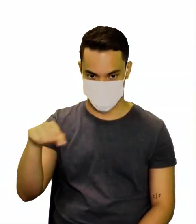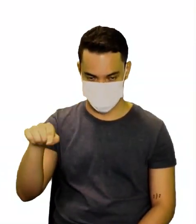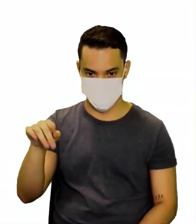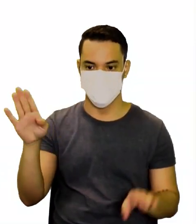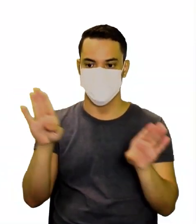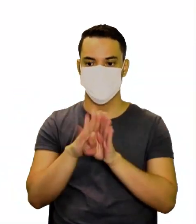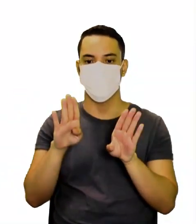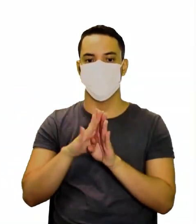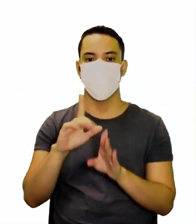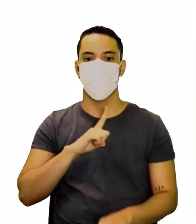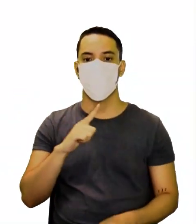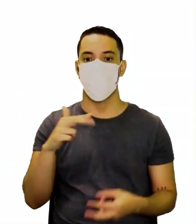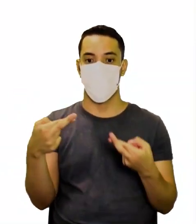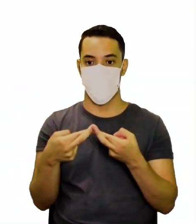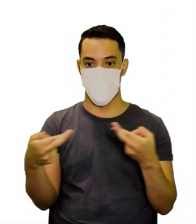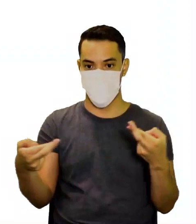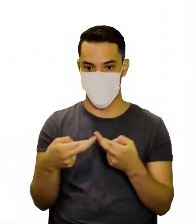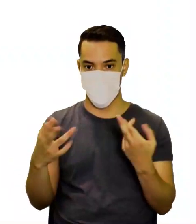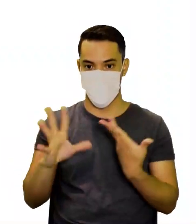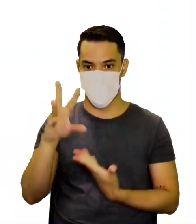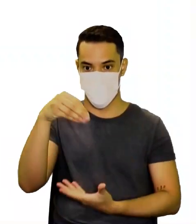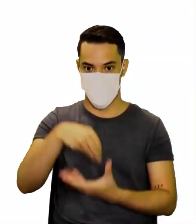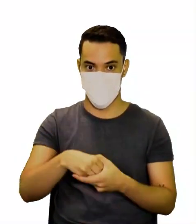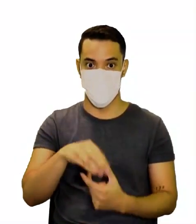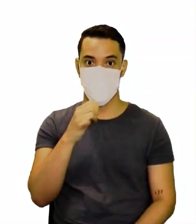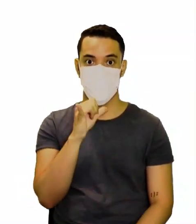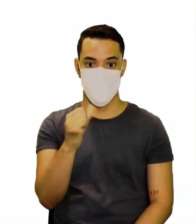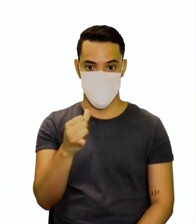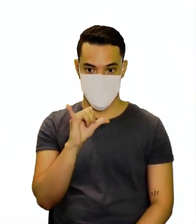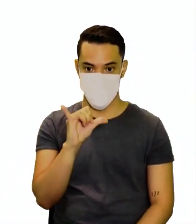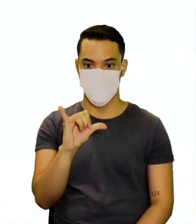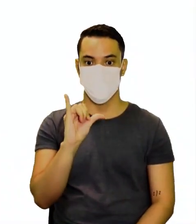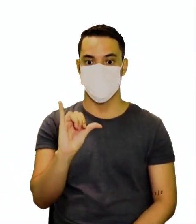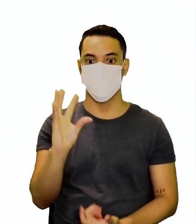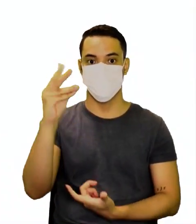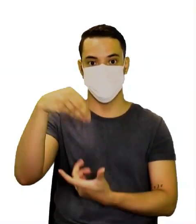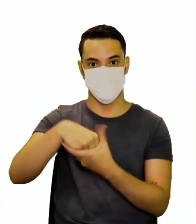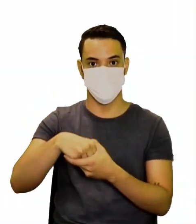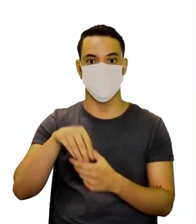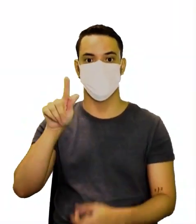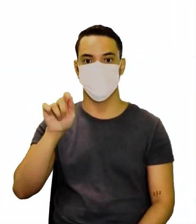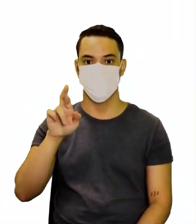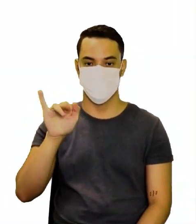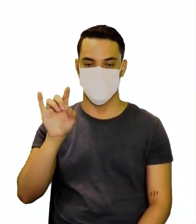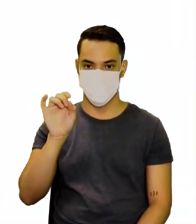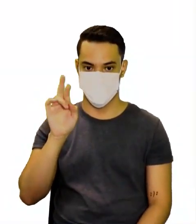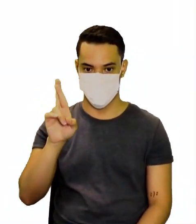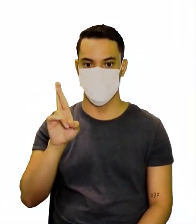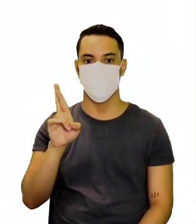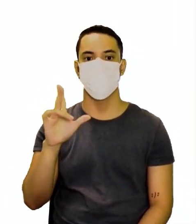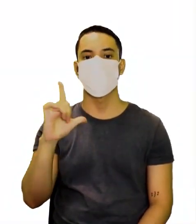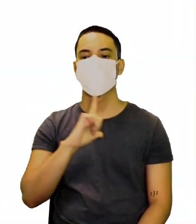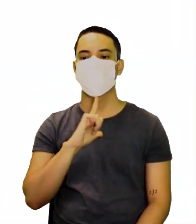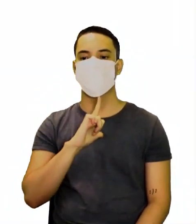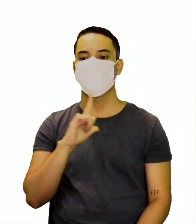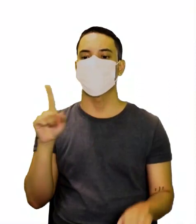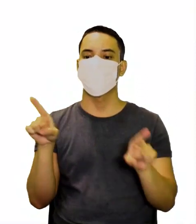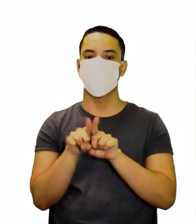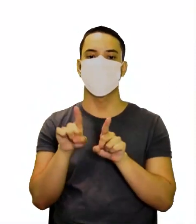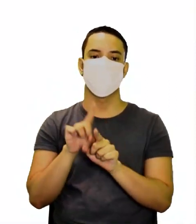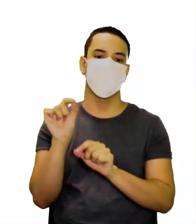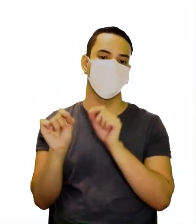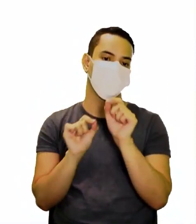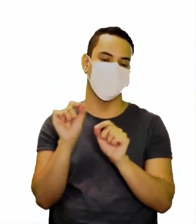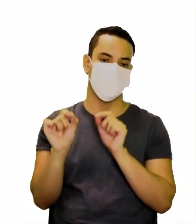Nós temos aqui a resistência elétrica, né, pessoal? Que é a resistência interna desse gerador. E nós temos aqui também o que?